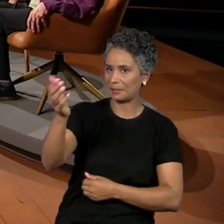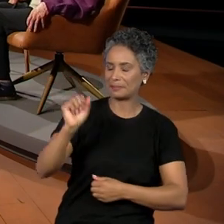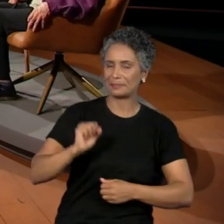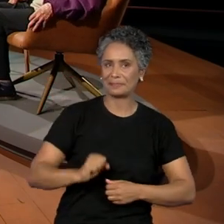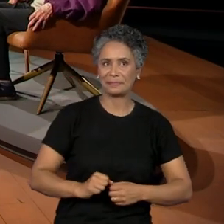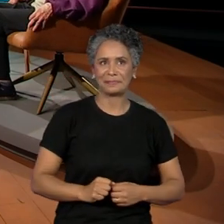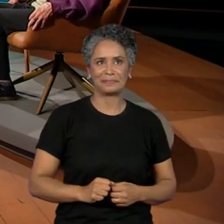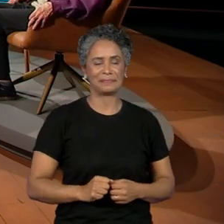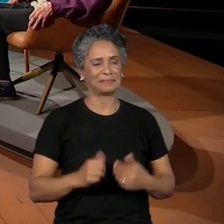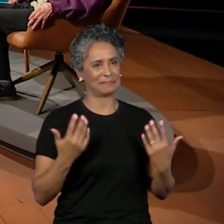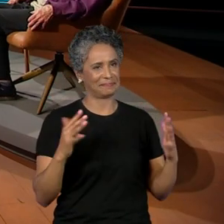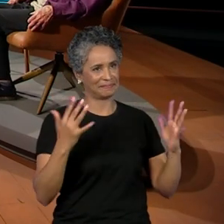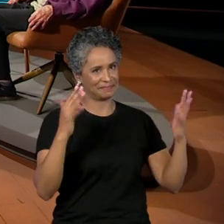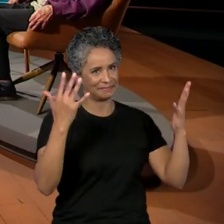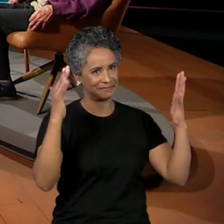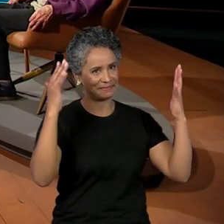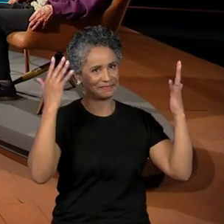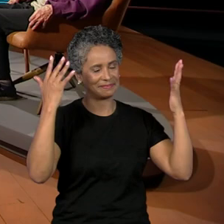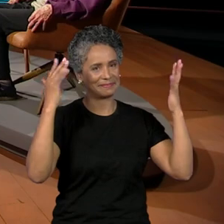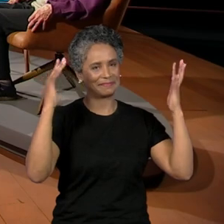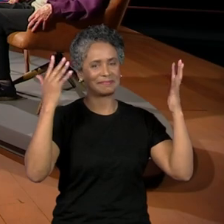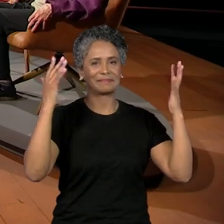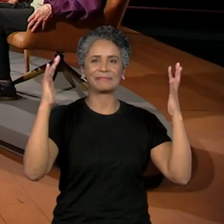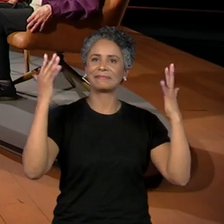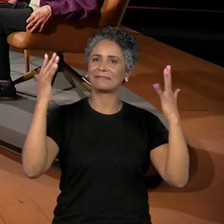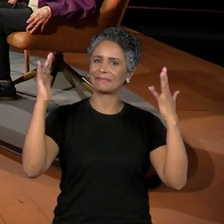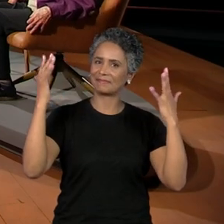vocês. Obrigado.